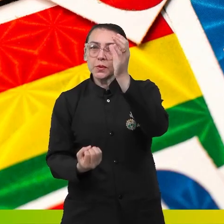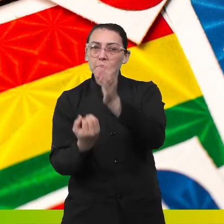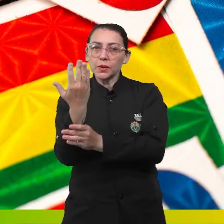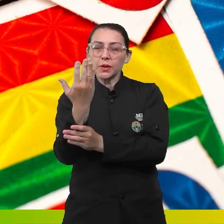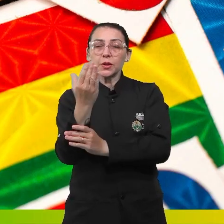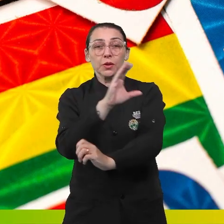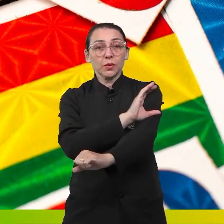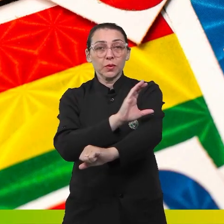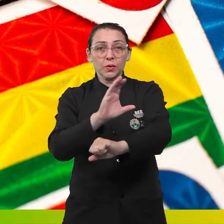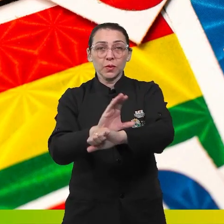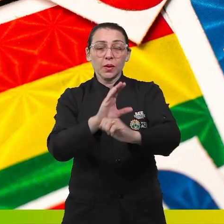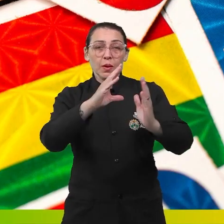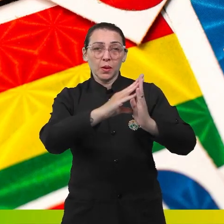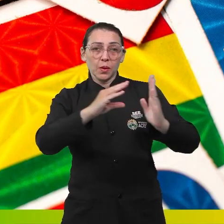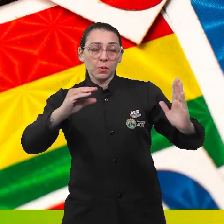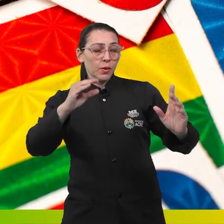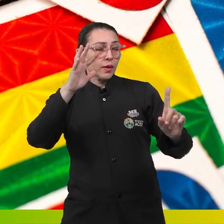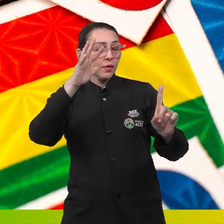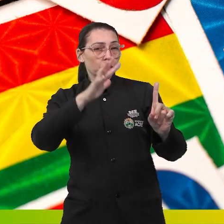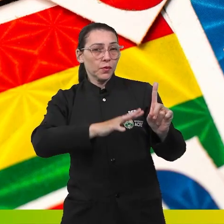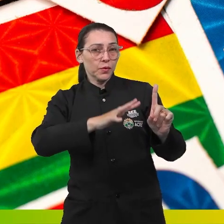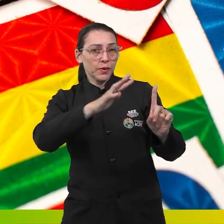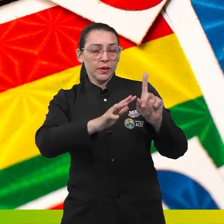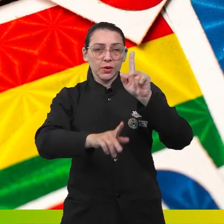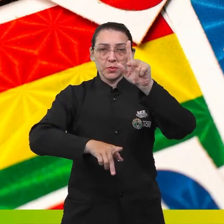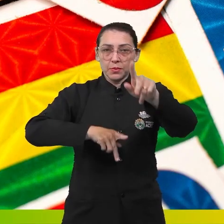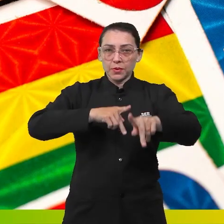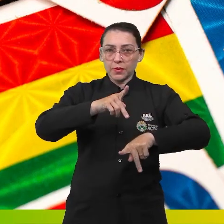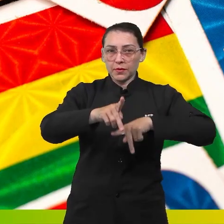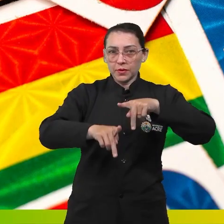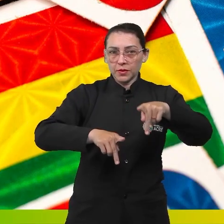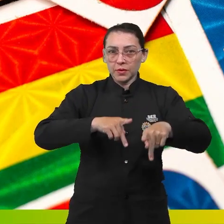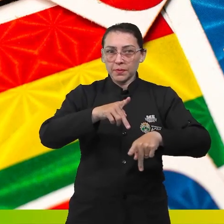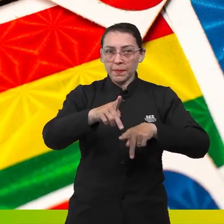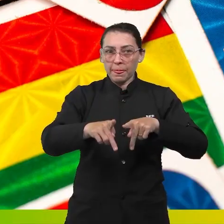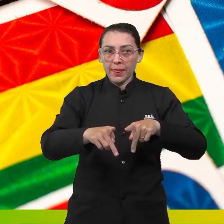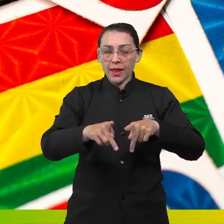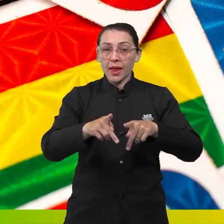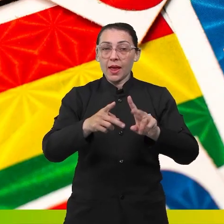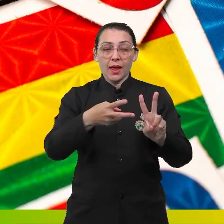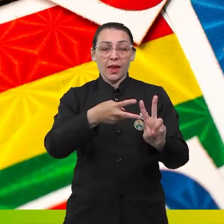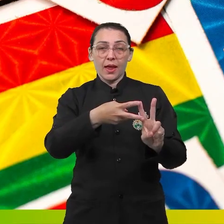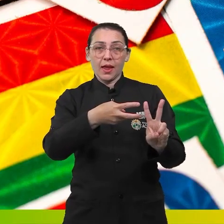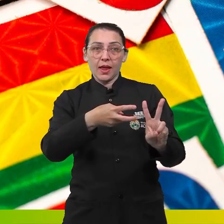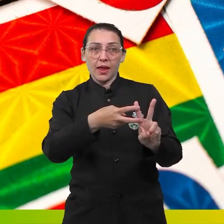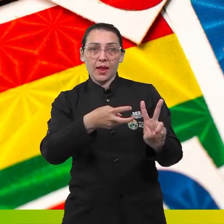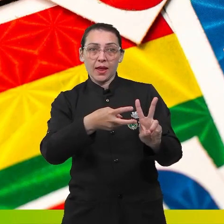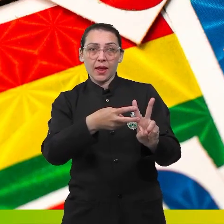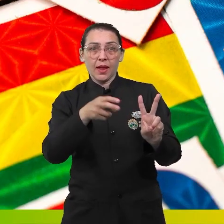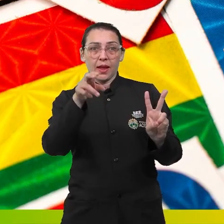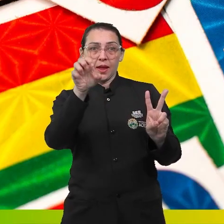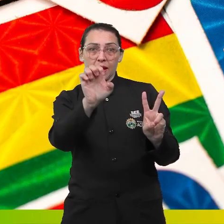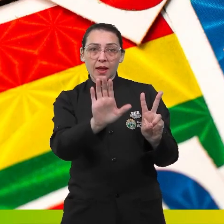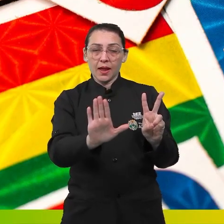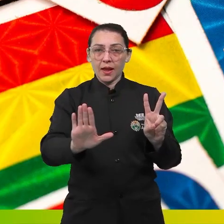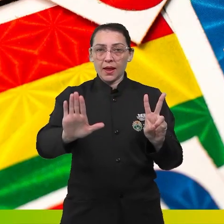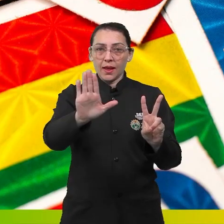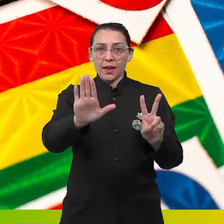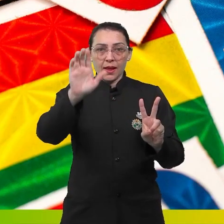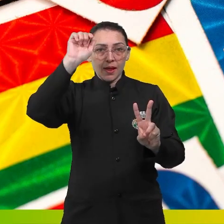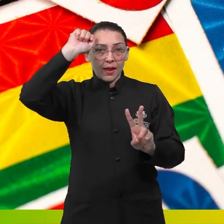culturais refletem a influência de povos, olha aí, ó, indígenas,